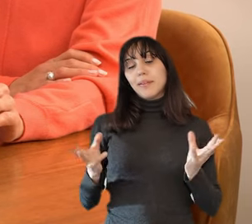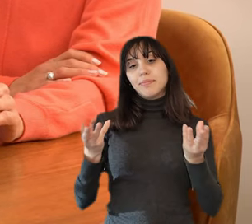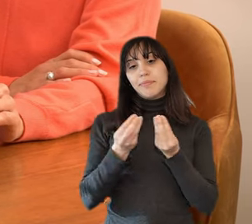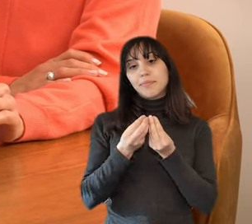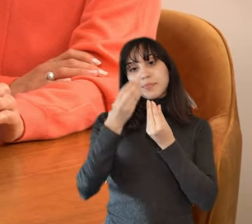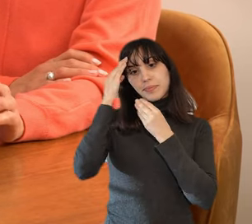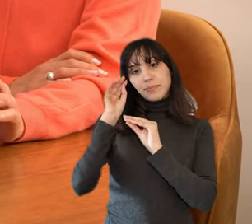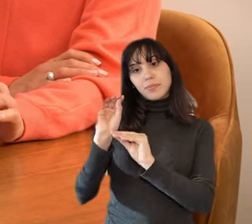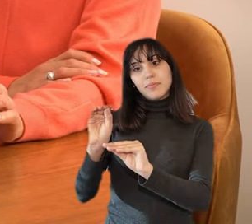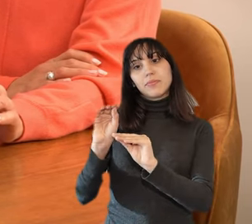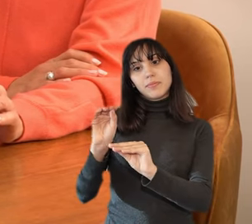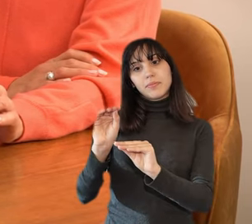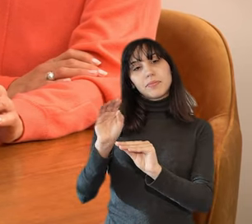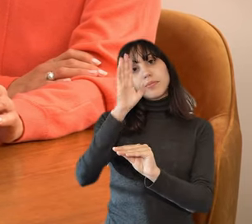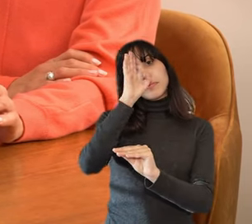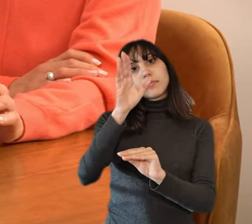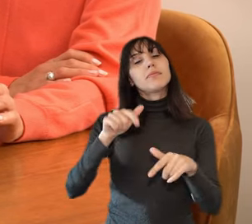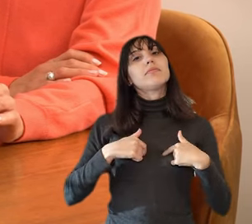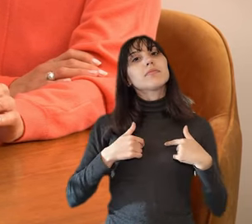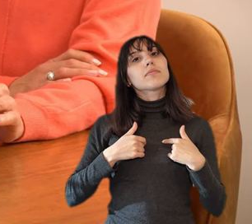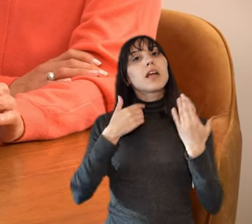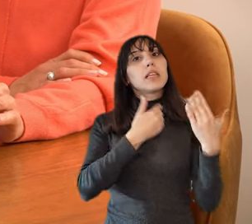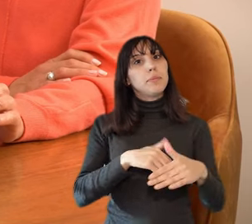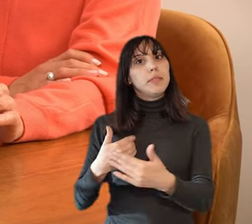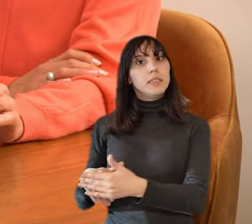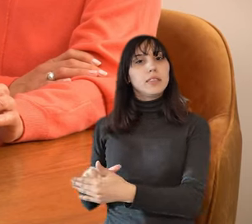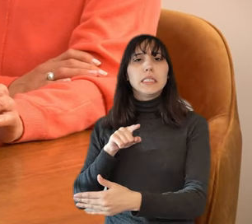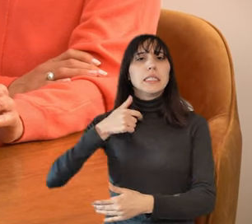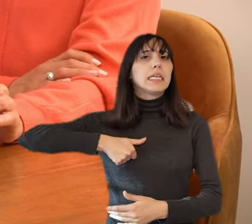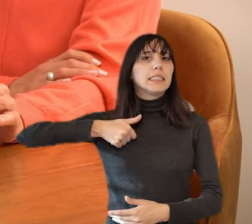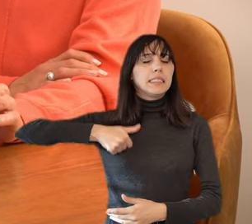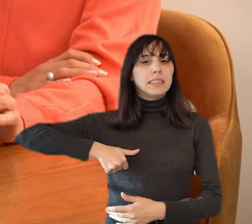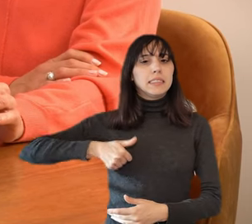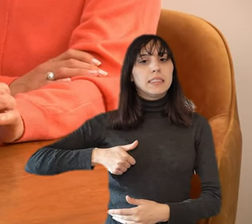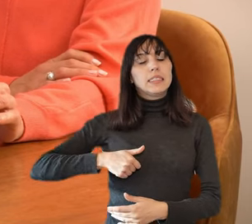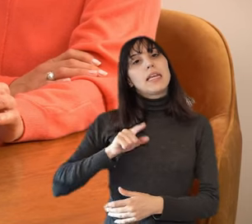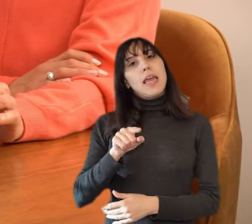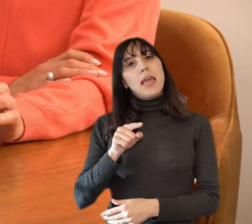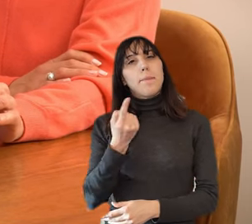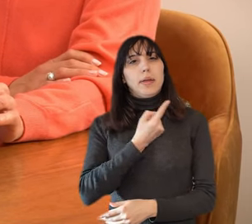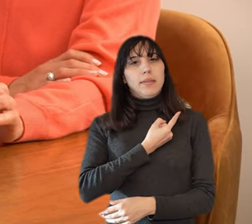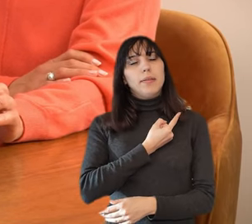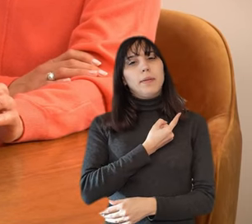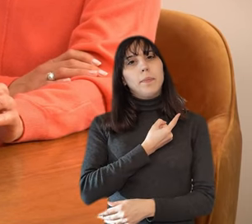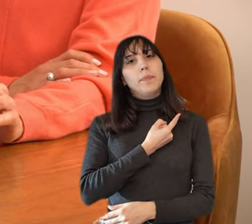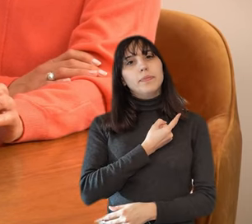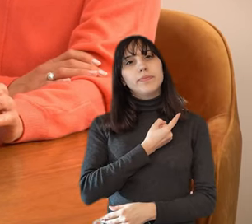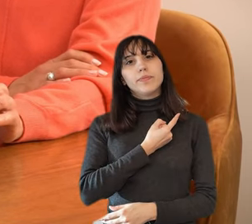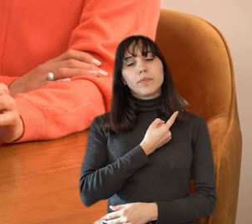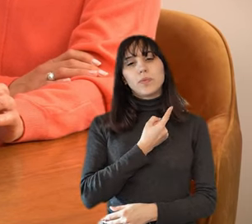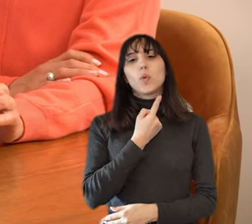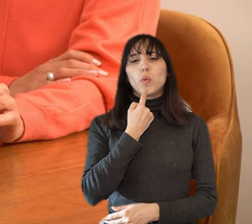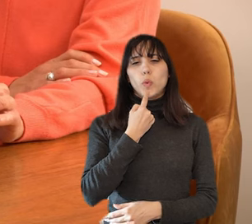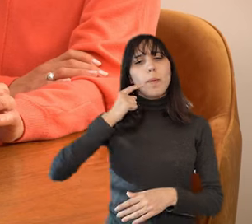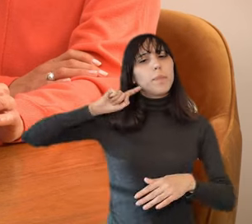educação saber definir os nossos limites né é primordial E para isso também requer um uma